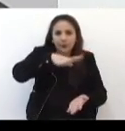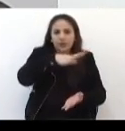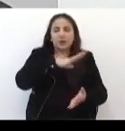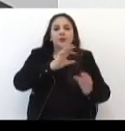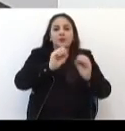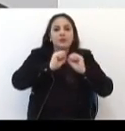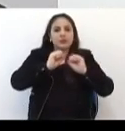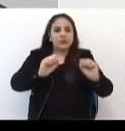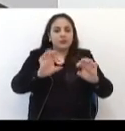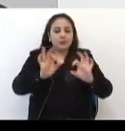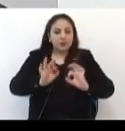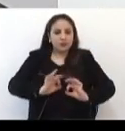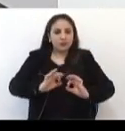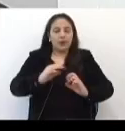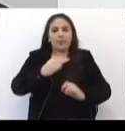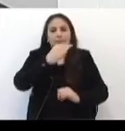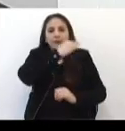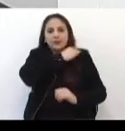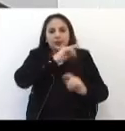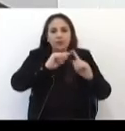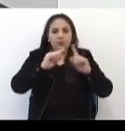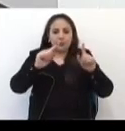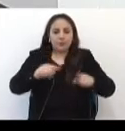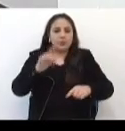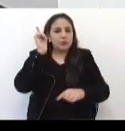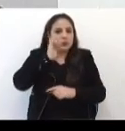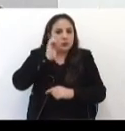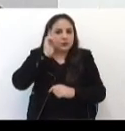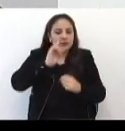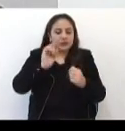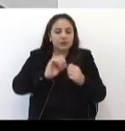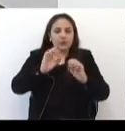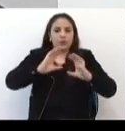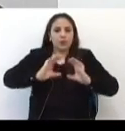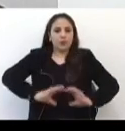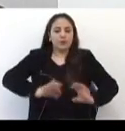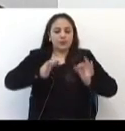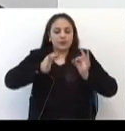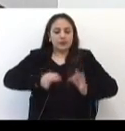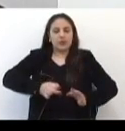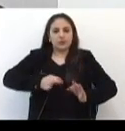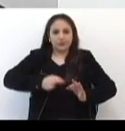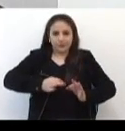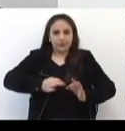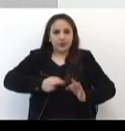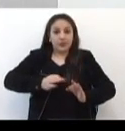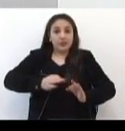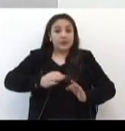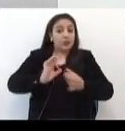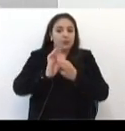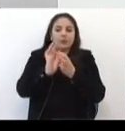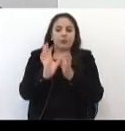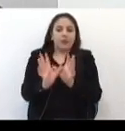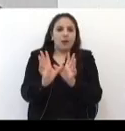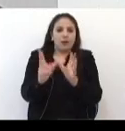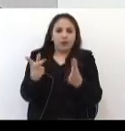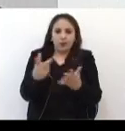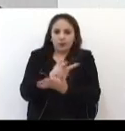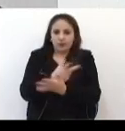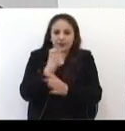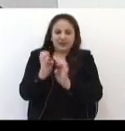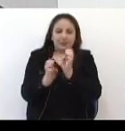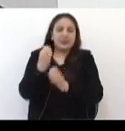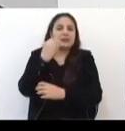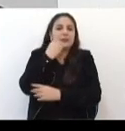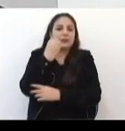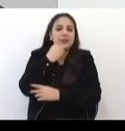secretário do Planejamento, ao Ministério Público, que eles possam realmente tomar uma postura firme de não deixar isso acontecer, que é realmente